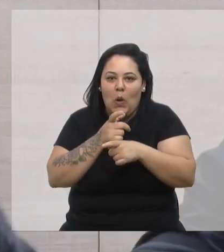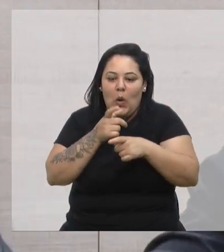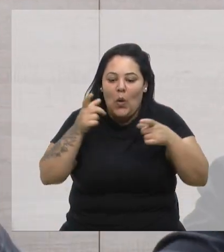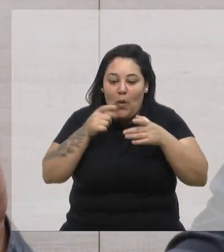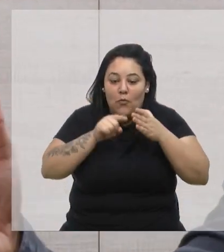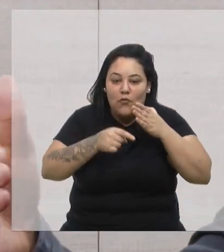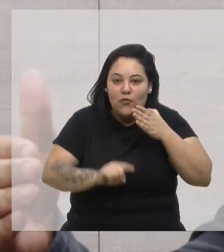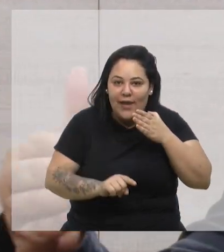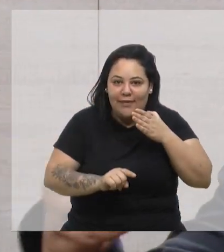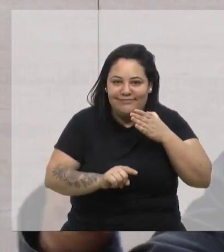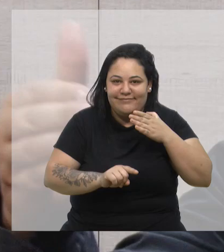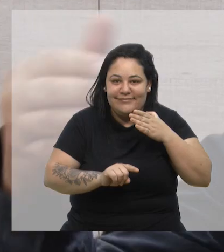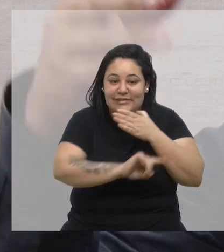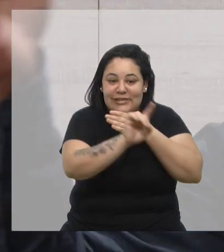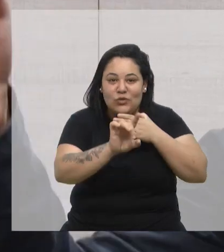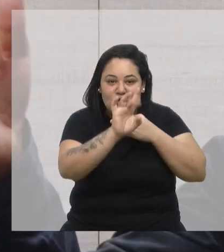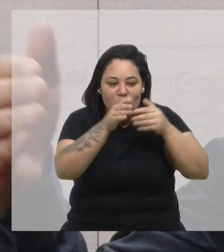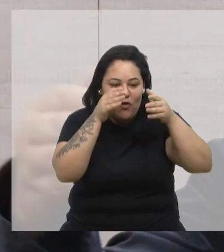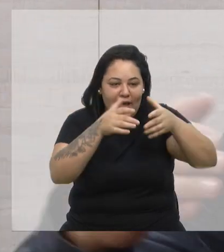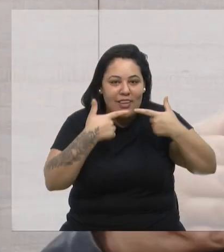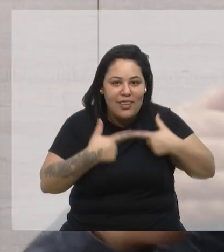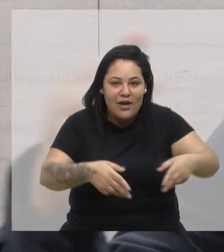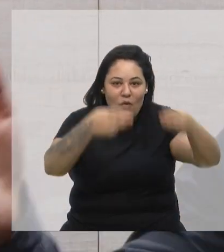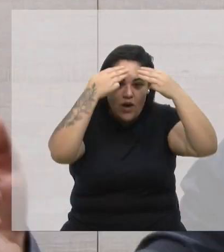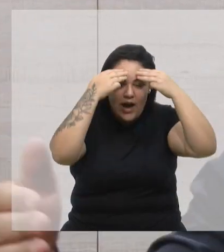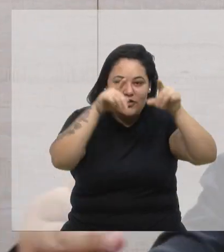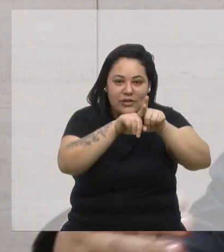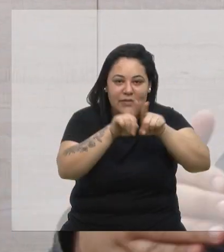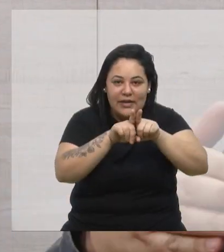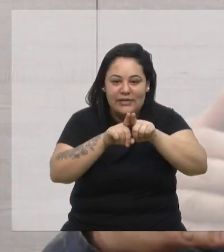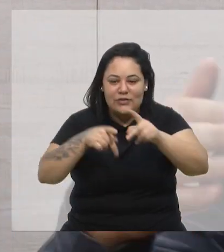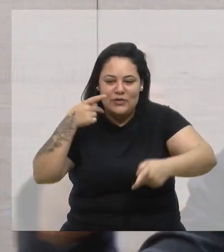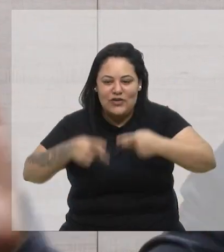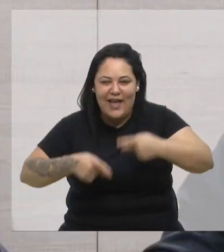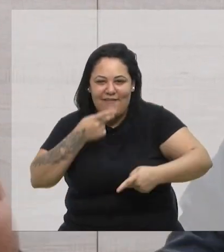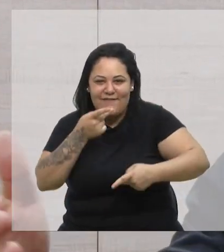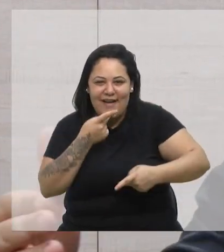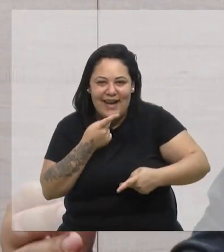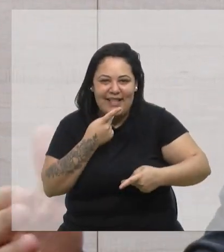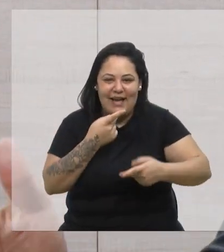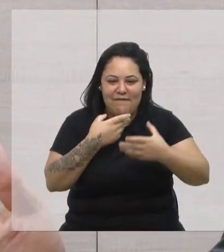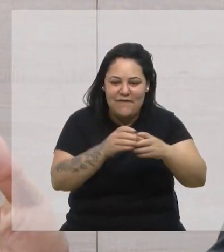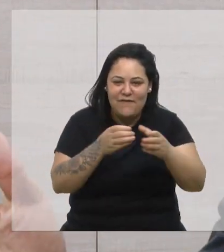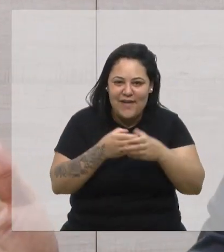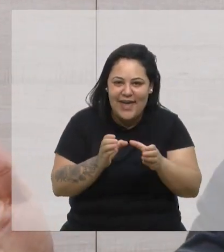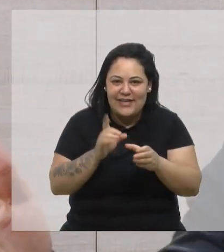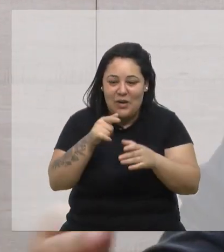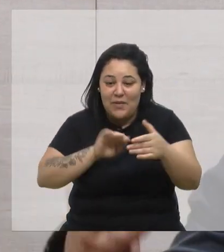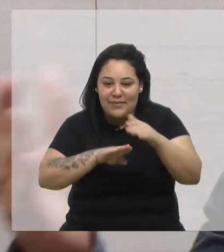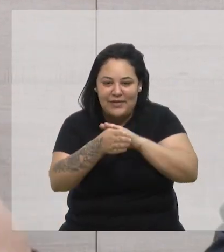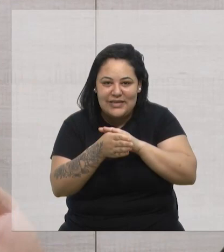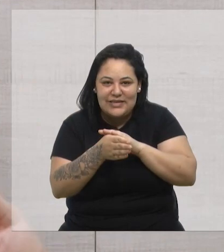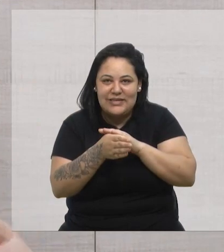expandir esses contos também, além da linguagem que os personagens falam, as situações que eles vivem. Então não é uma